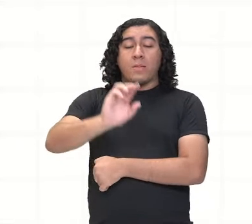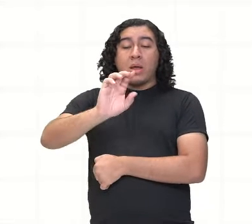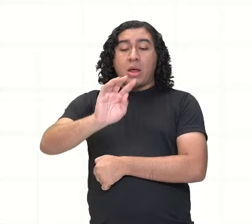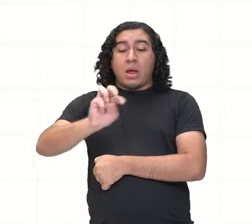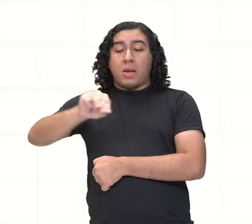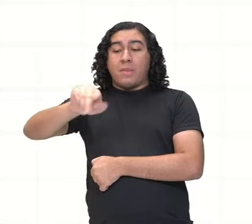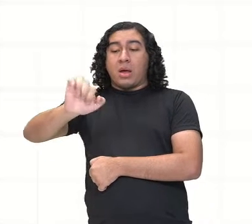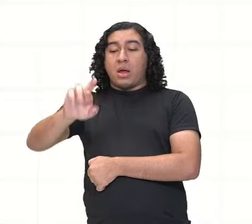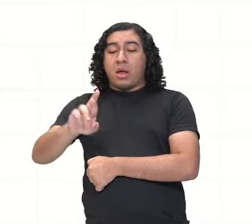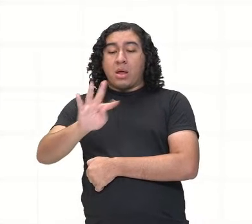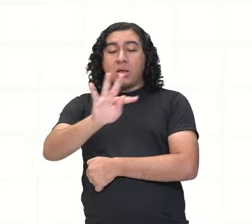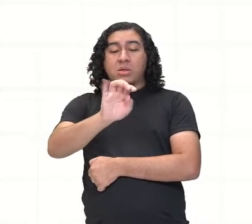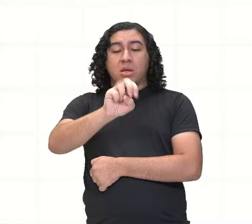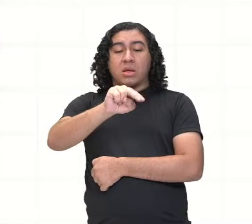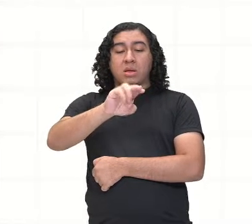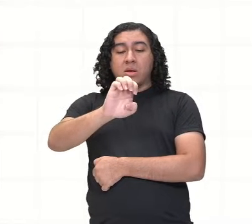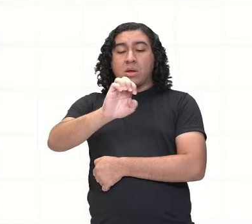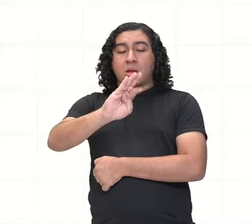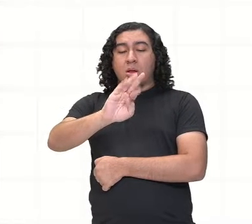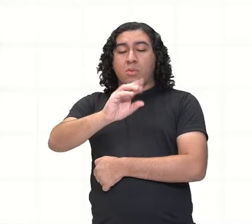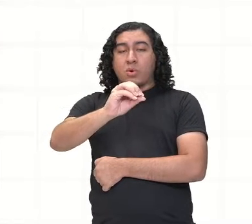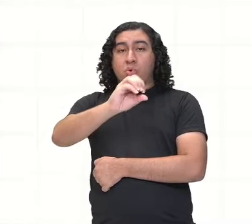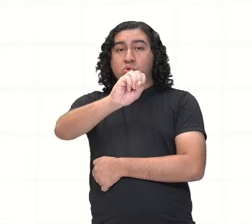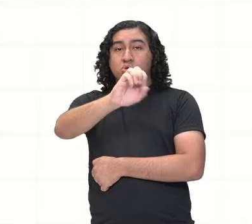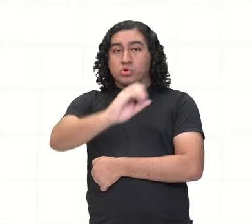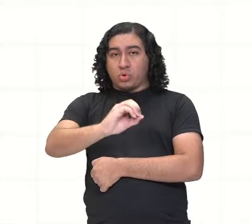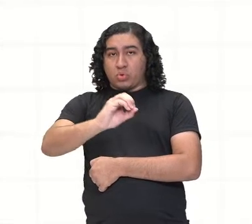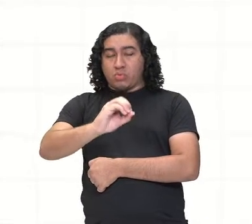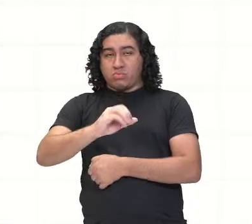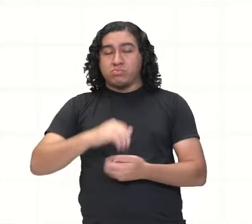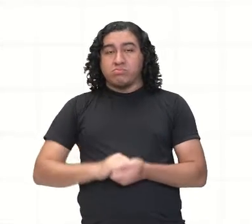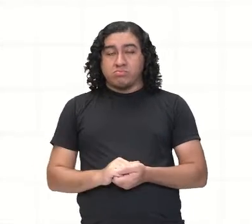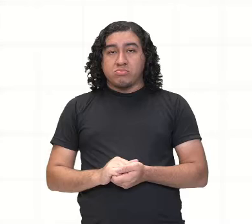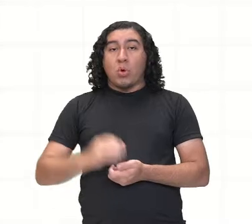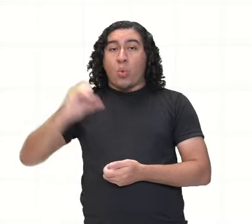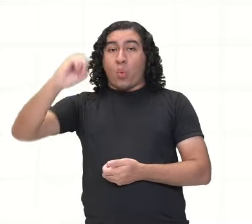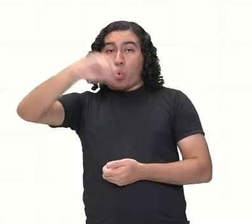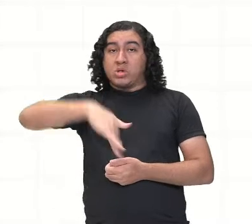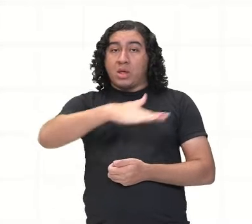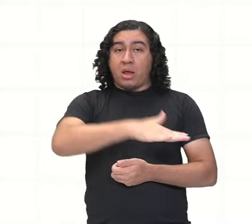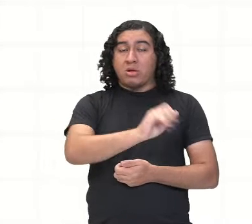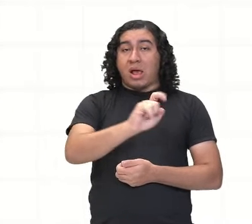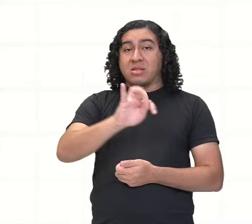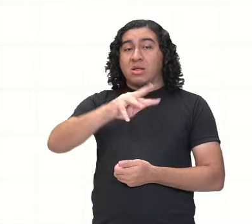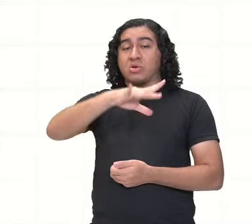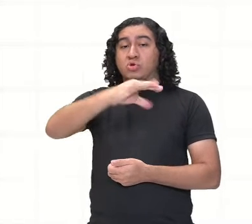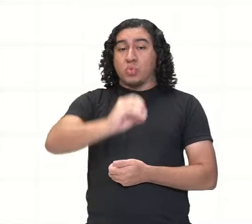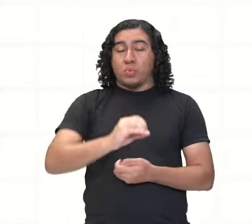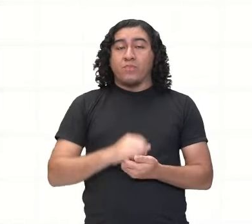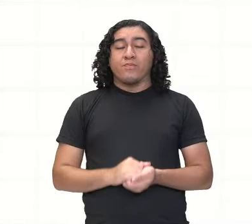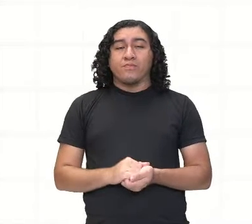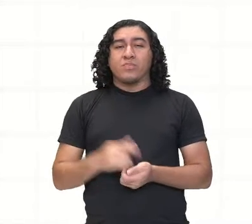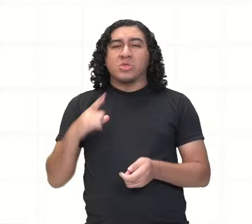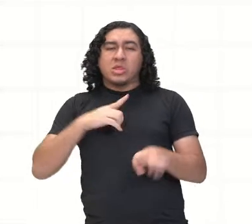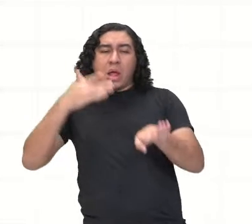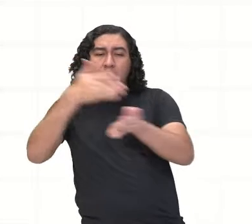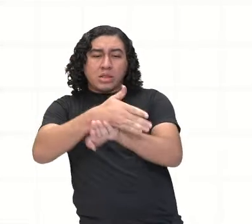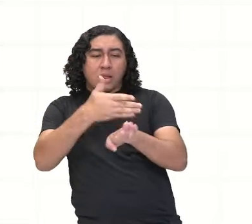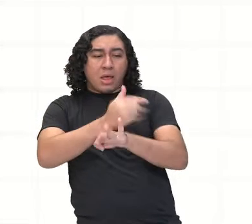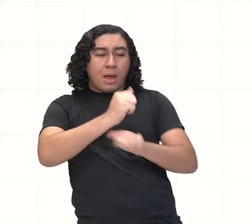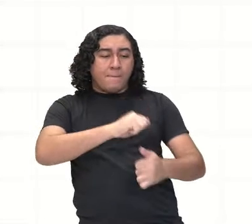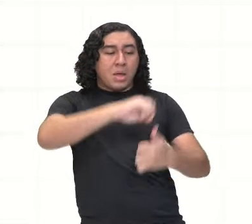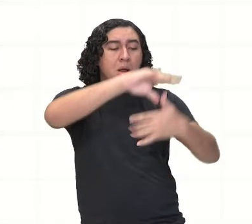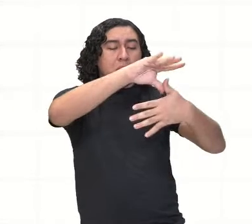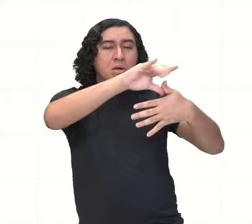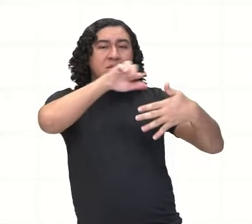Oceano Atlântico, e alcançaram as terras do continente americano, até então desconhecida pelos europeus.